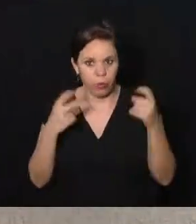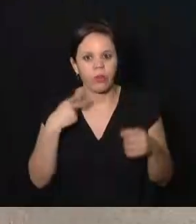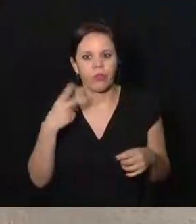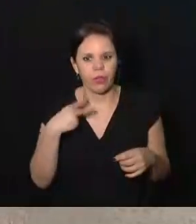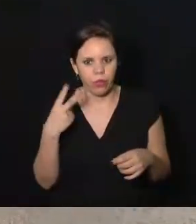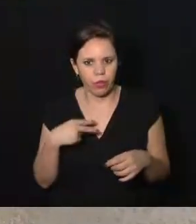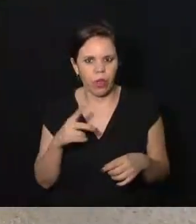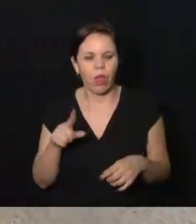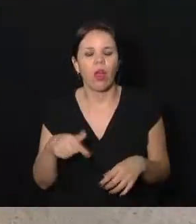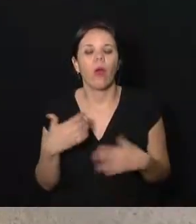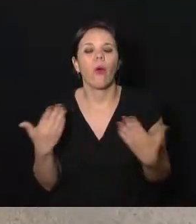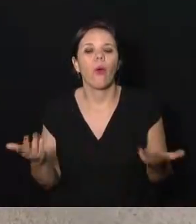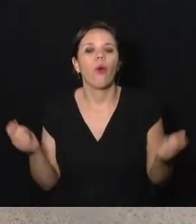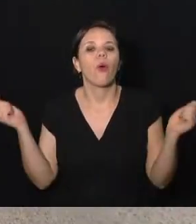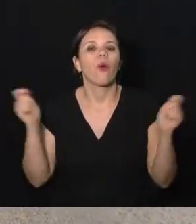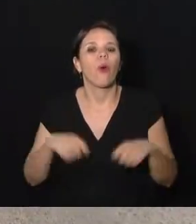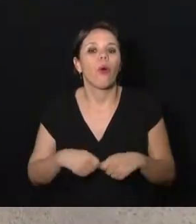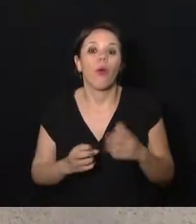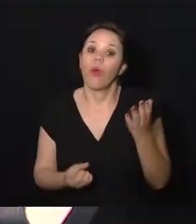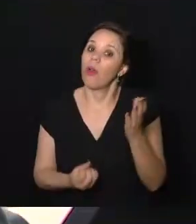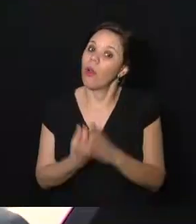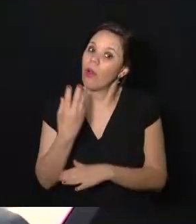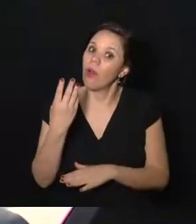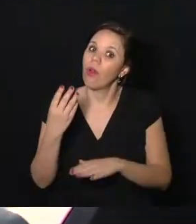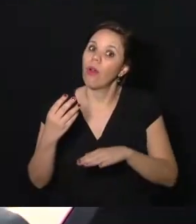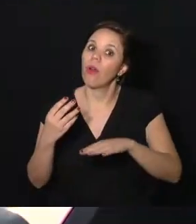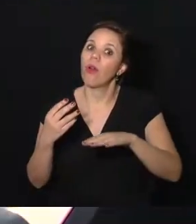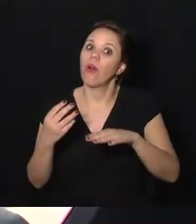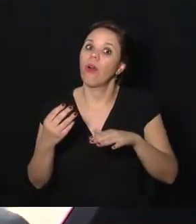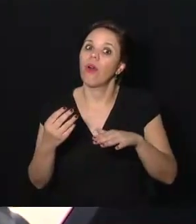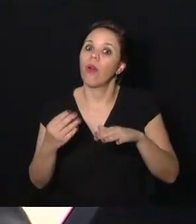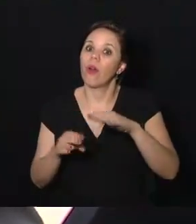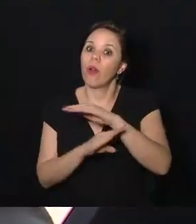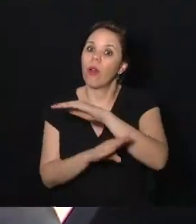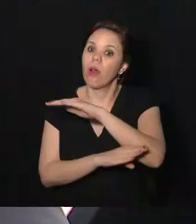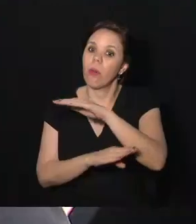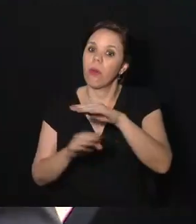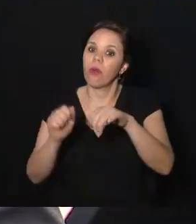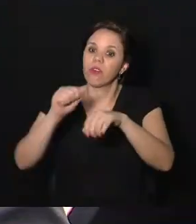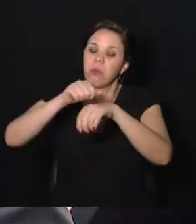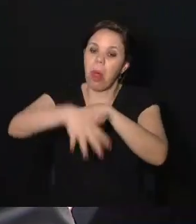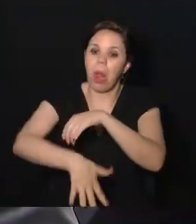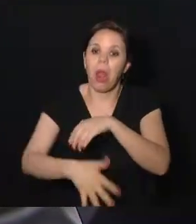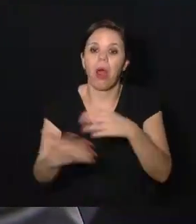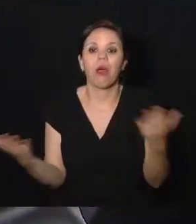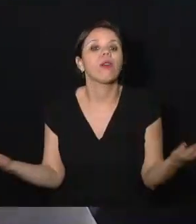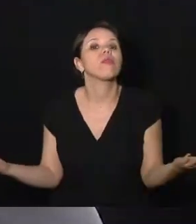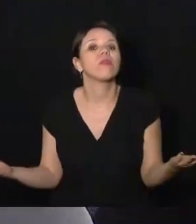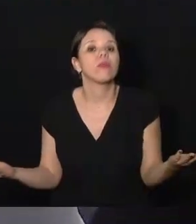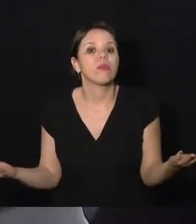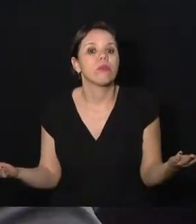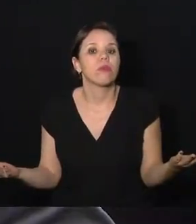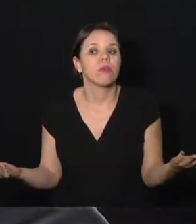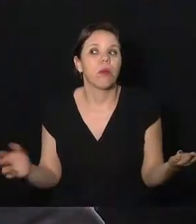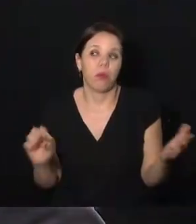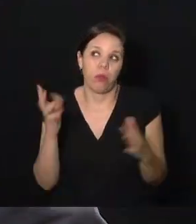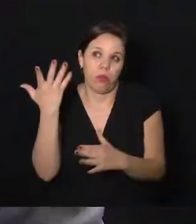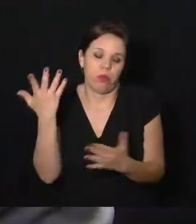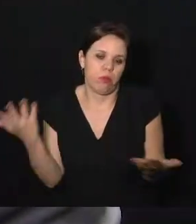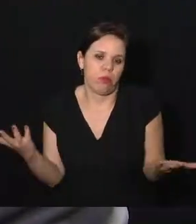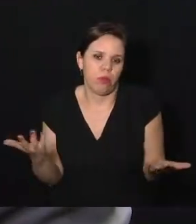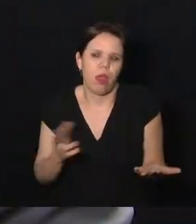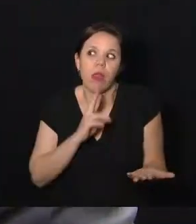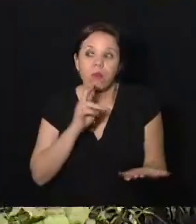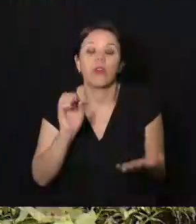vereador é quanto a possíveis acidentes que podem vir a acontecer no local. Alguém responda em caso de